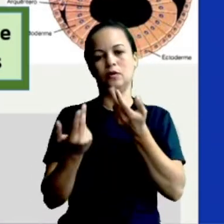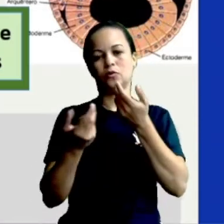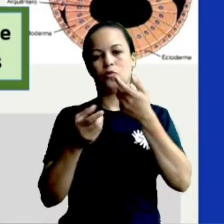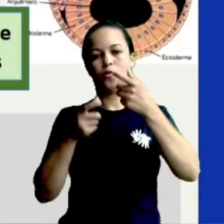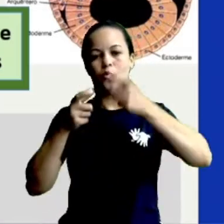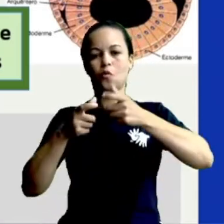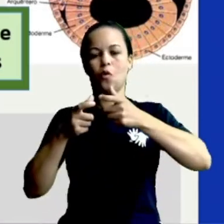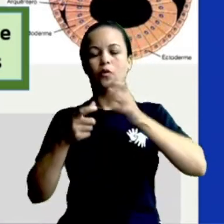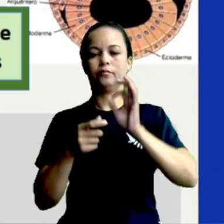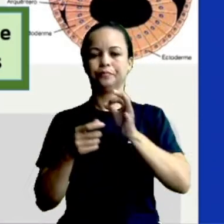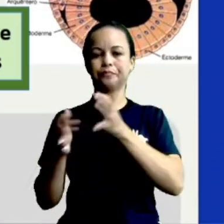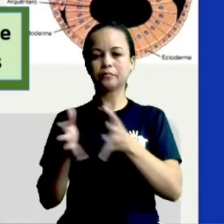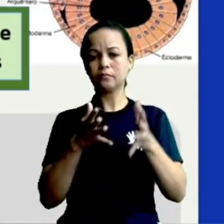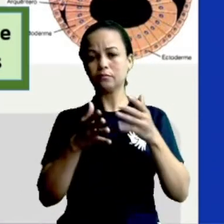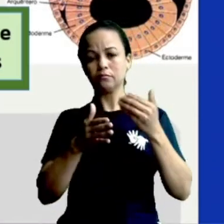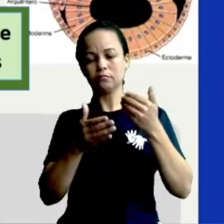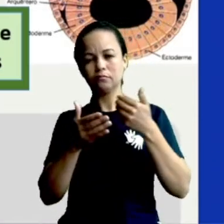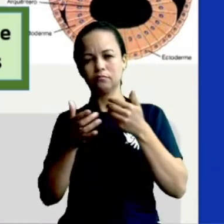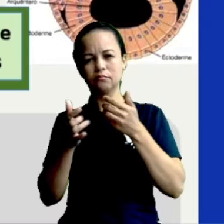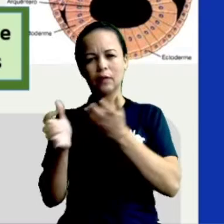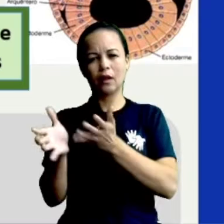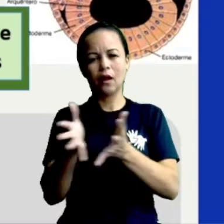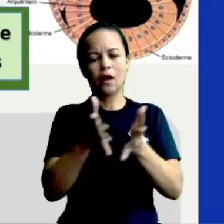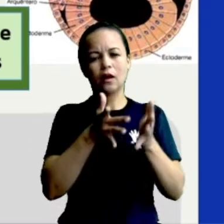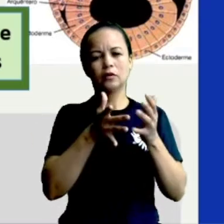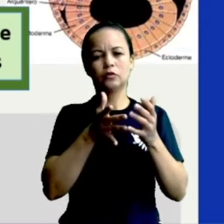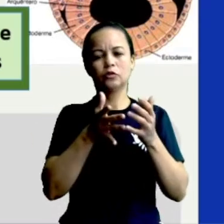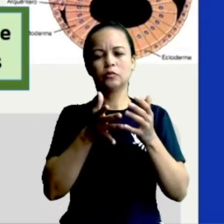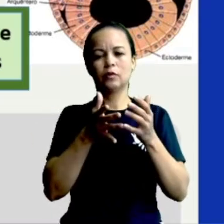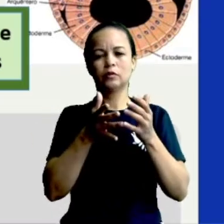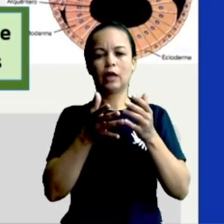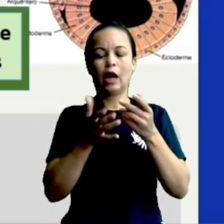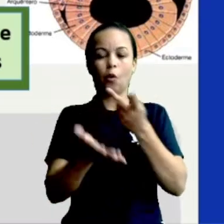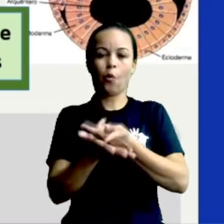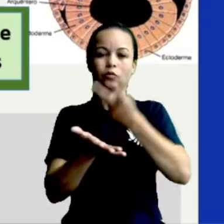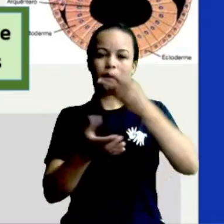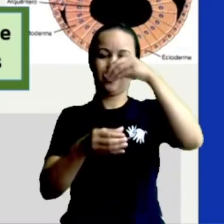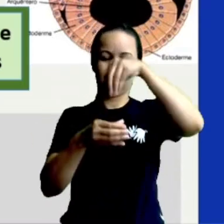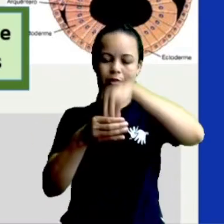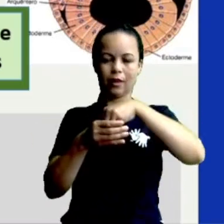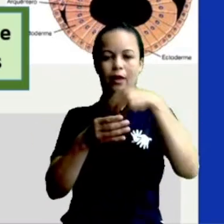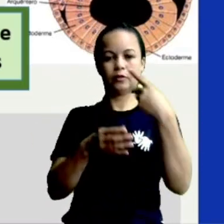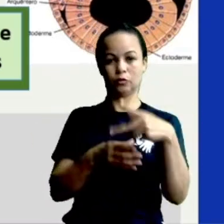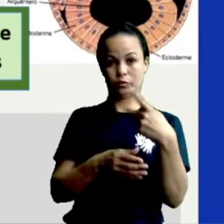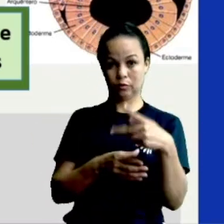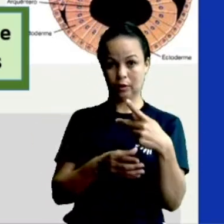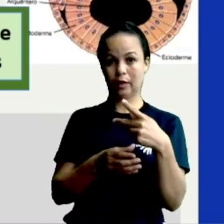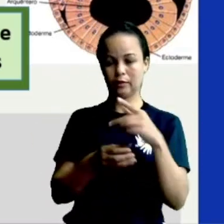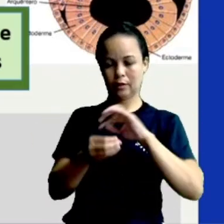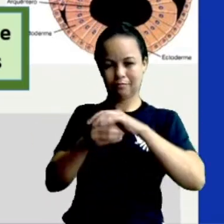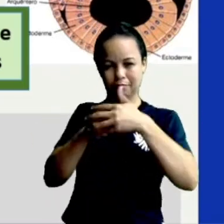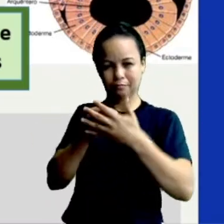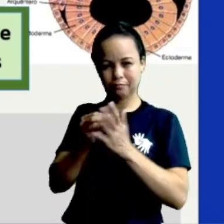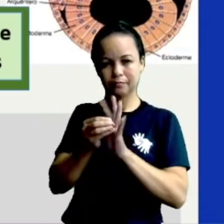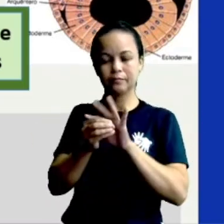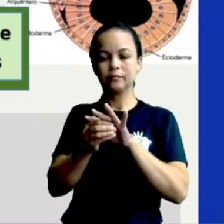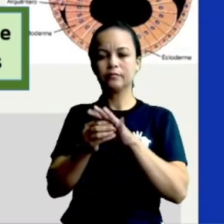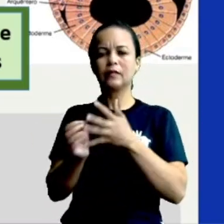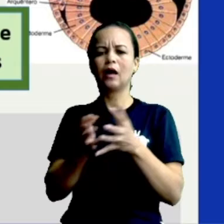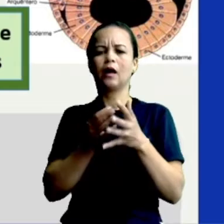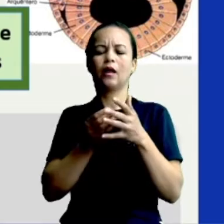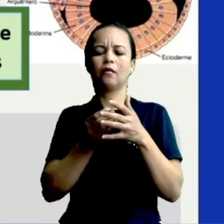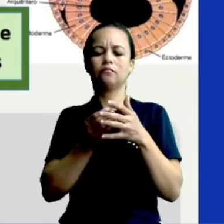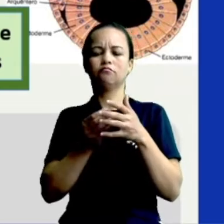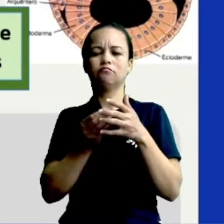então, com outros desdobramentos que acontecem dentro dessa gástrula, ela vai